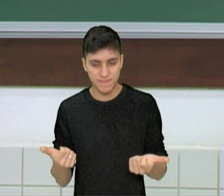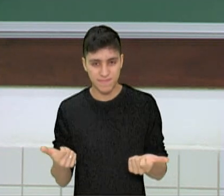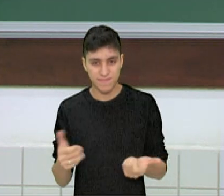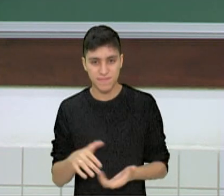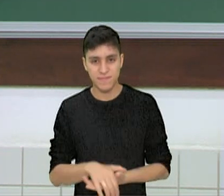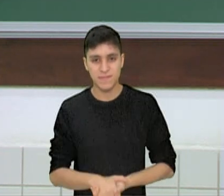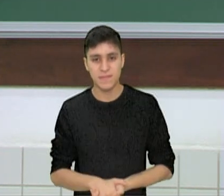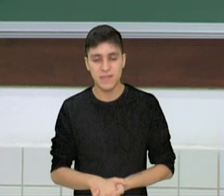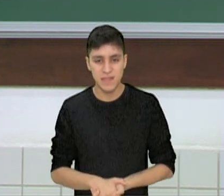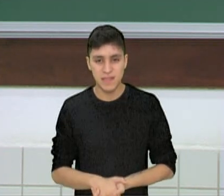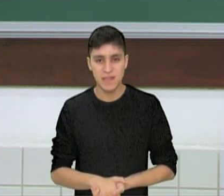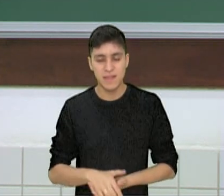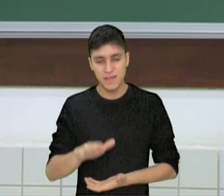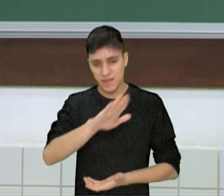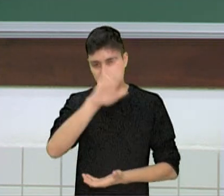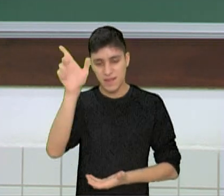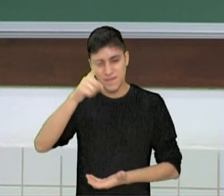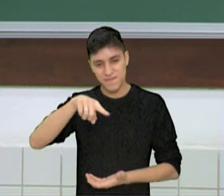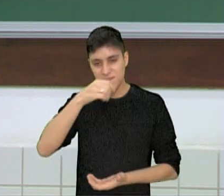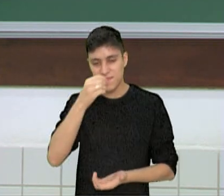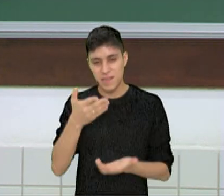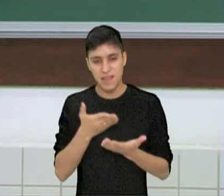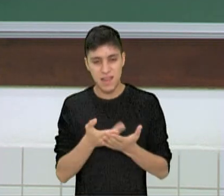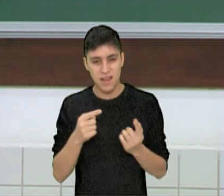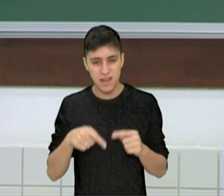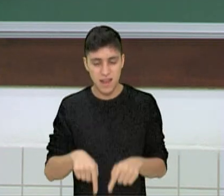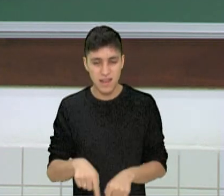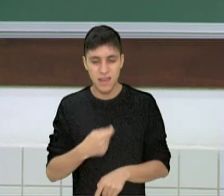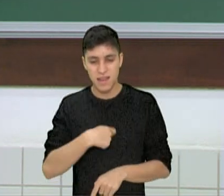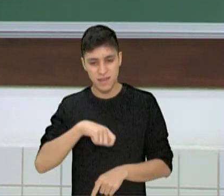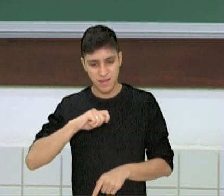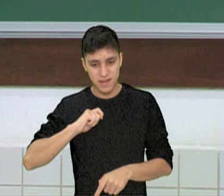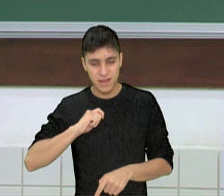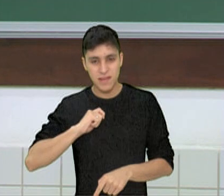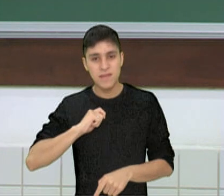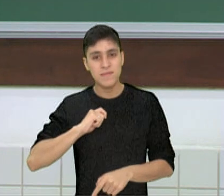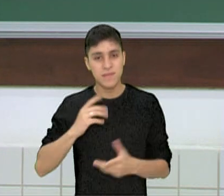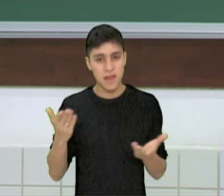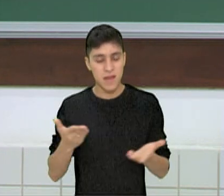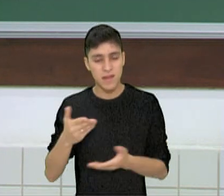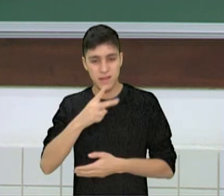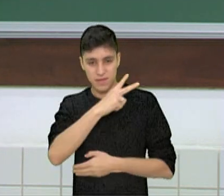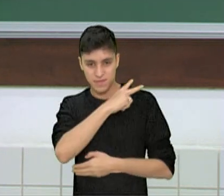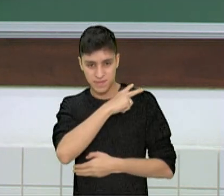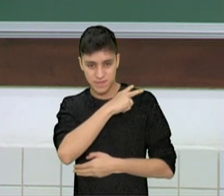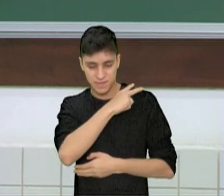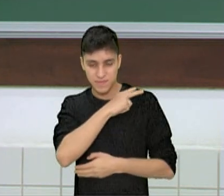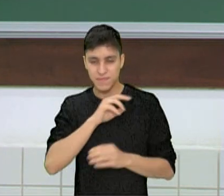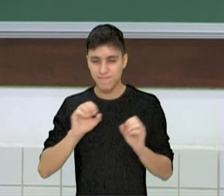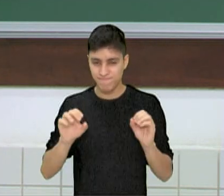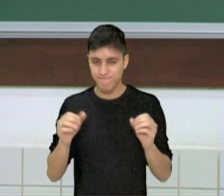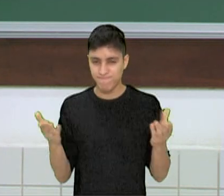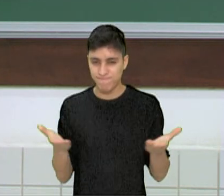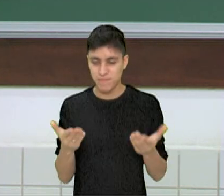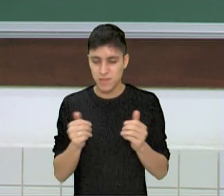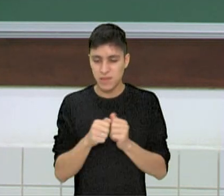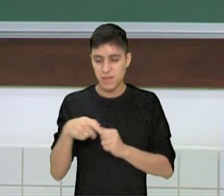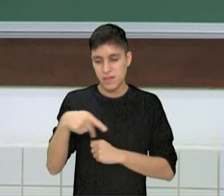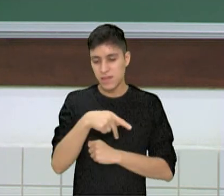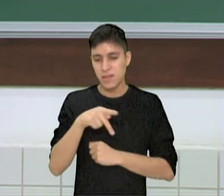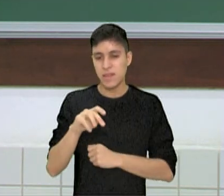¿qué tal? Sean todos bienvenidos a nuestra clase de español para la segunda serie de la enseñanza media com a